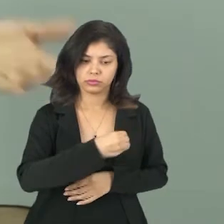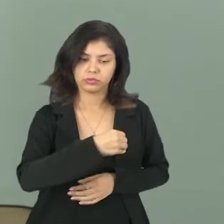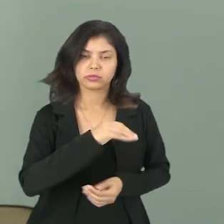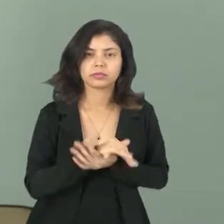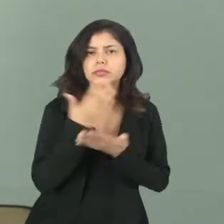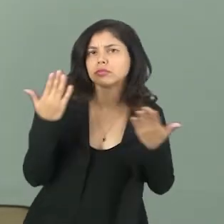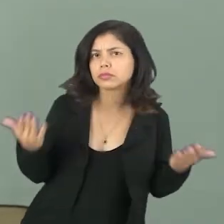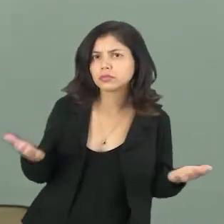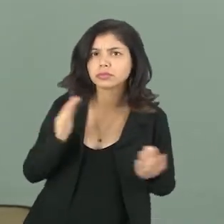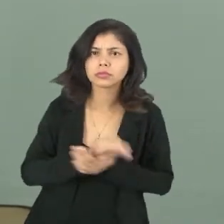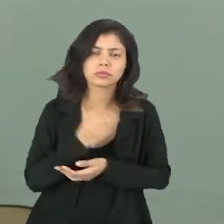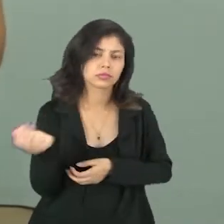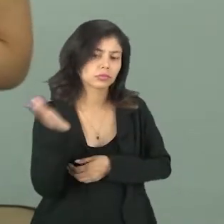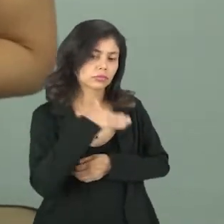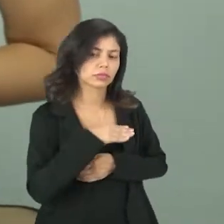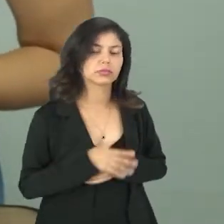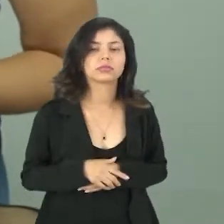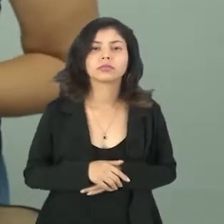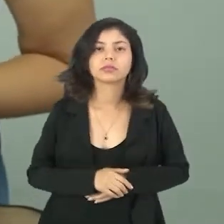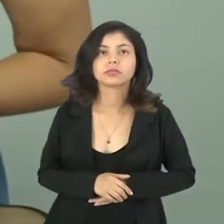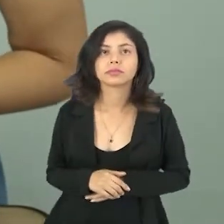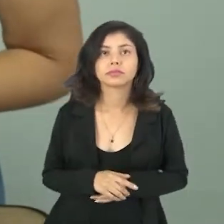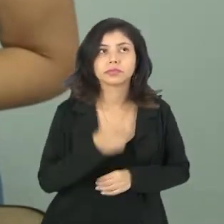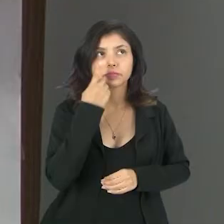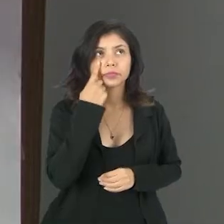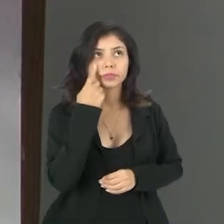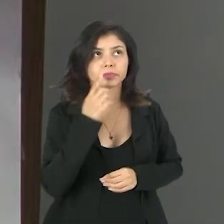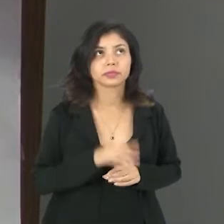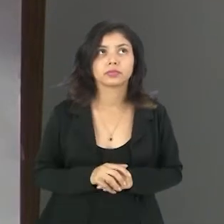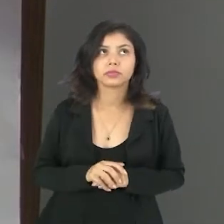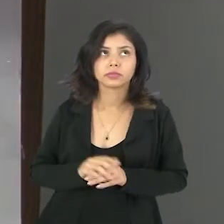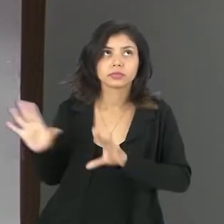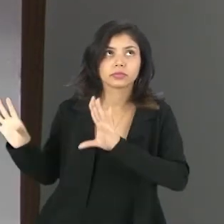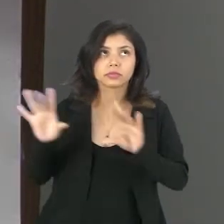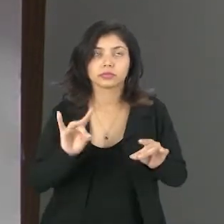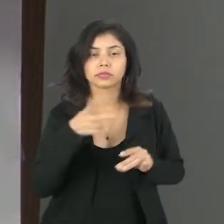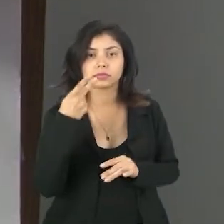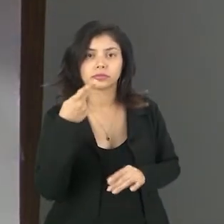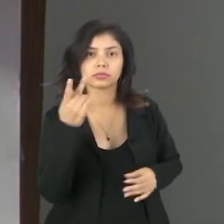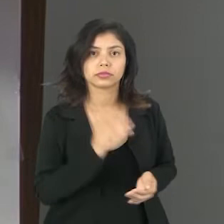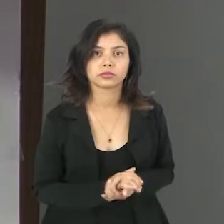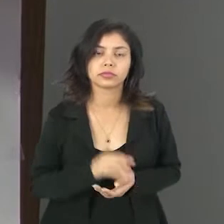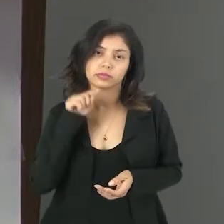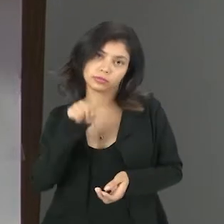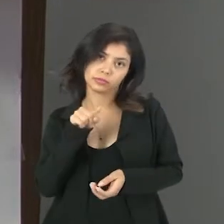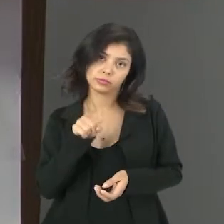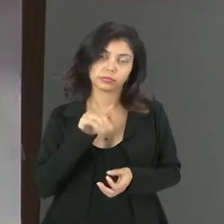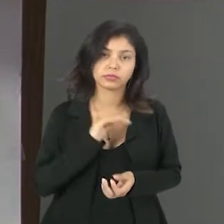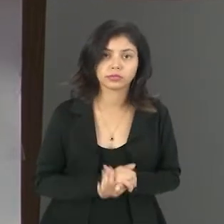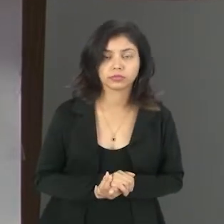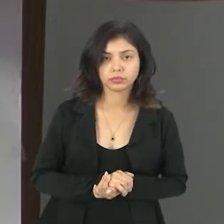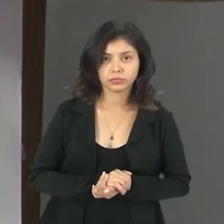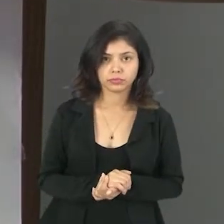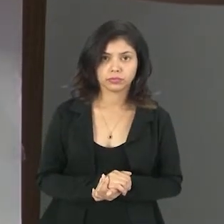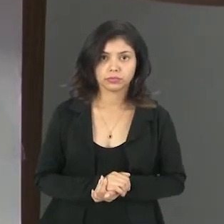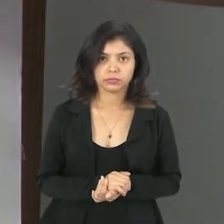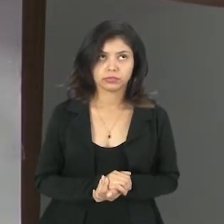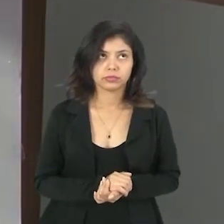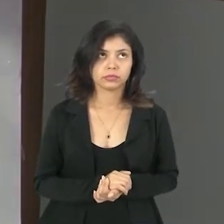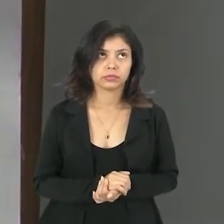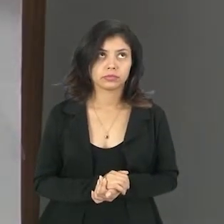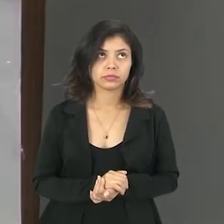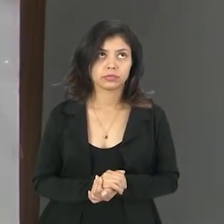filhotes e aí vamos lá e ela vem aqui ela fala que eles são